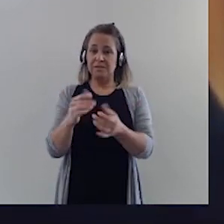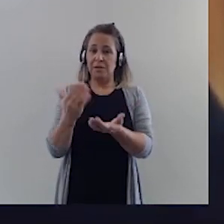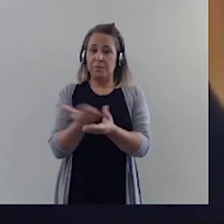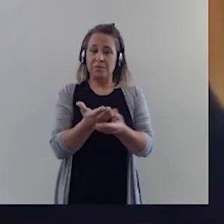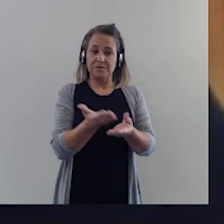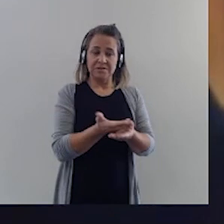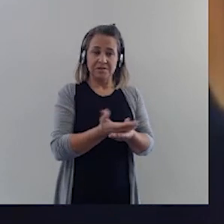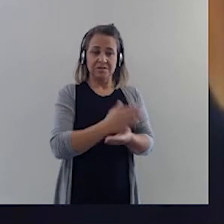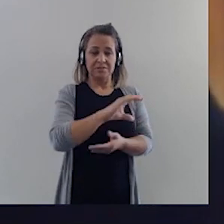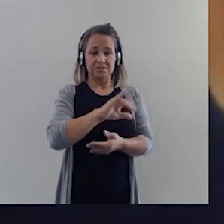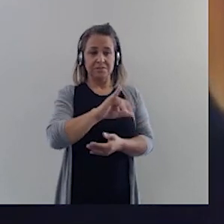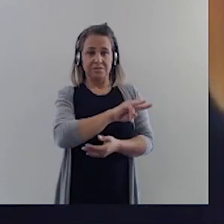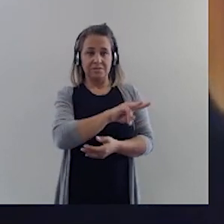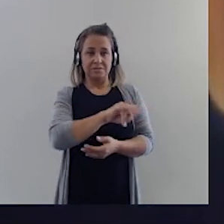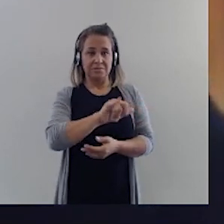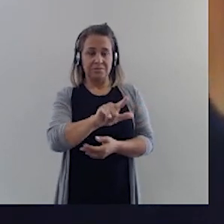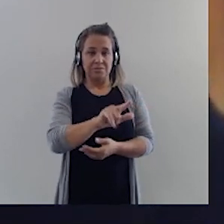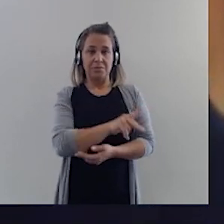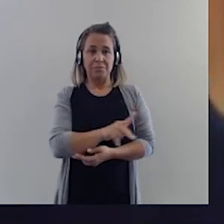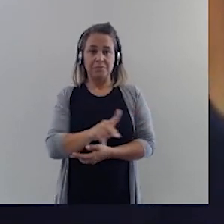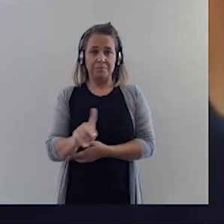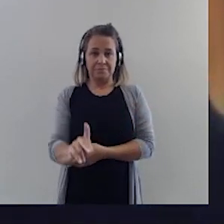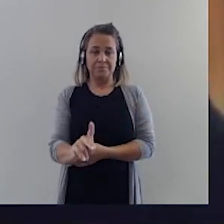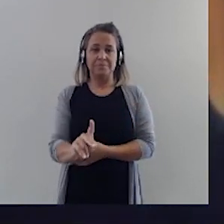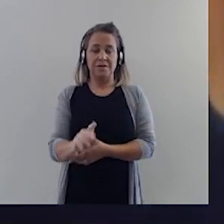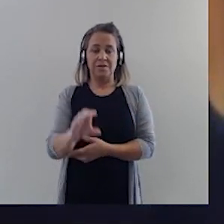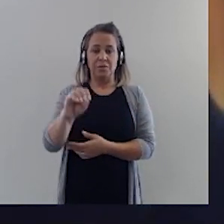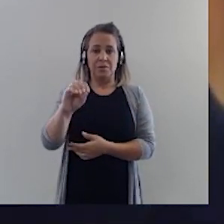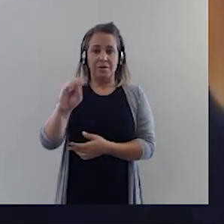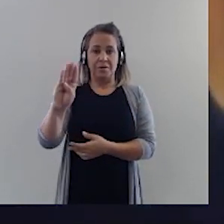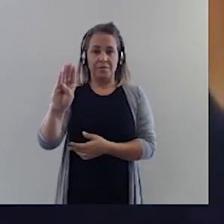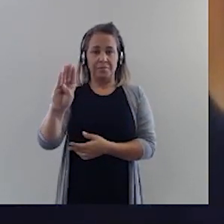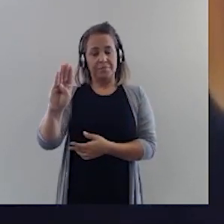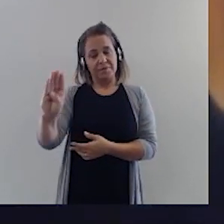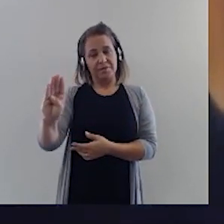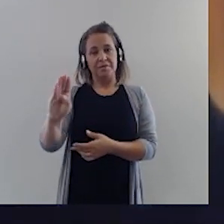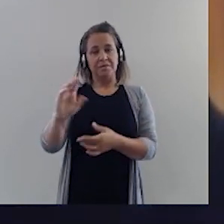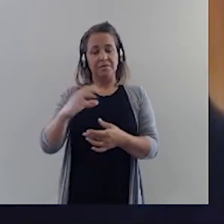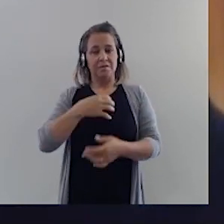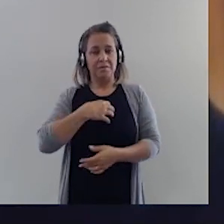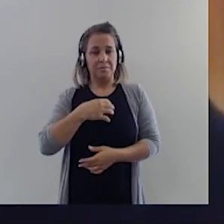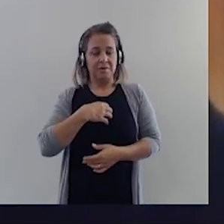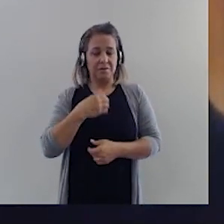foi vice-presidente do Conselho Seccional da OAB da Bahia na gestão